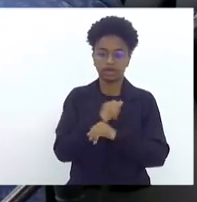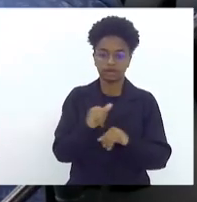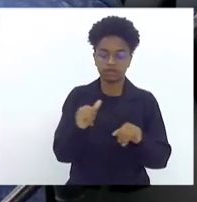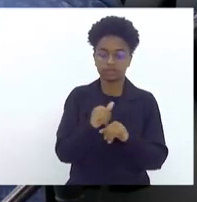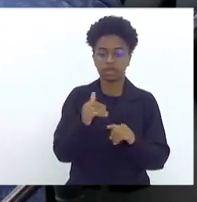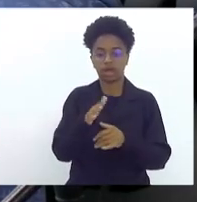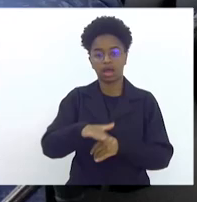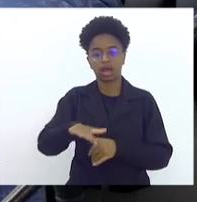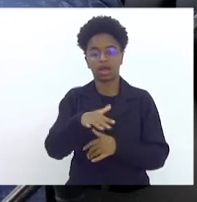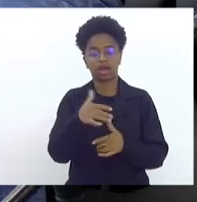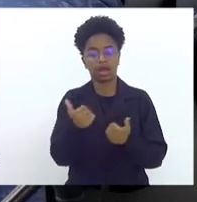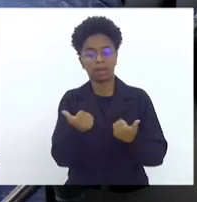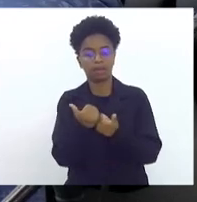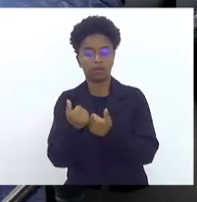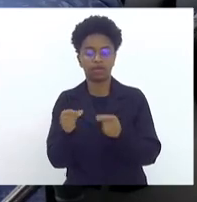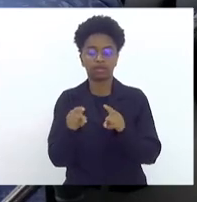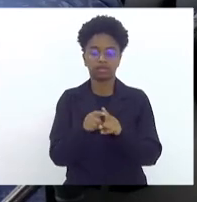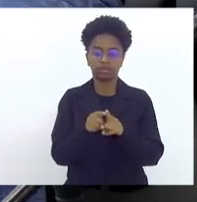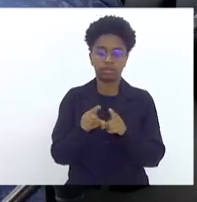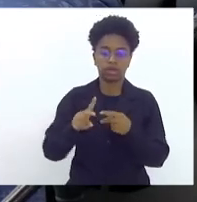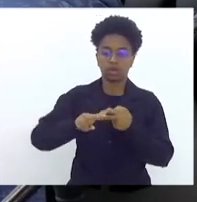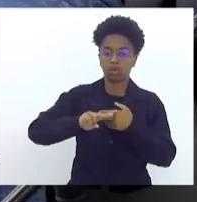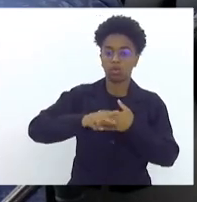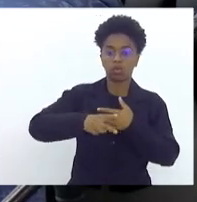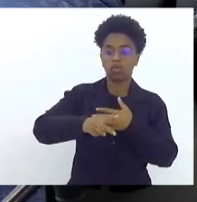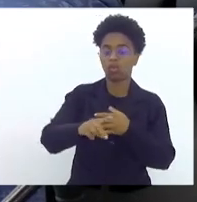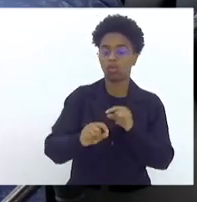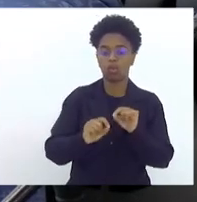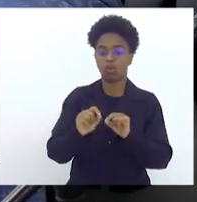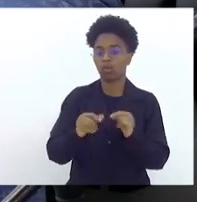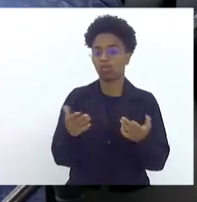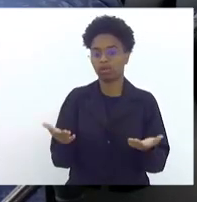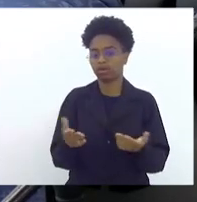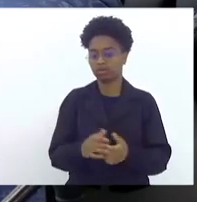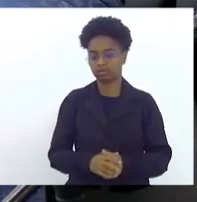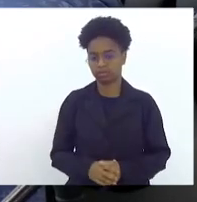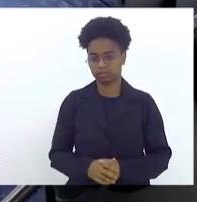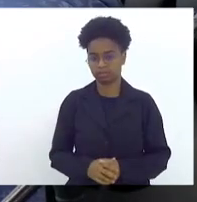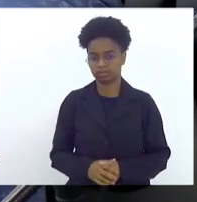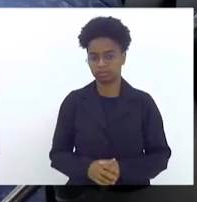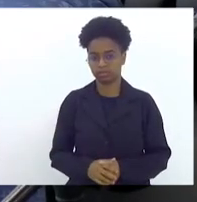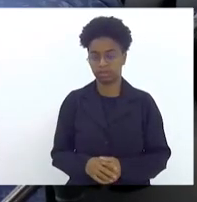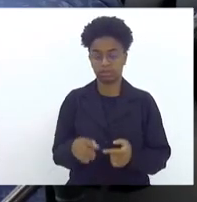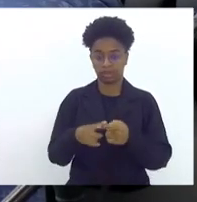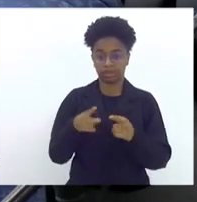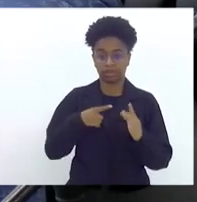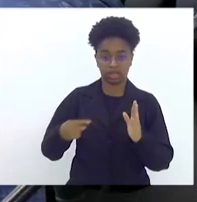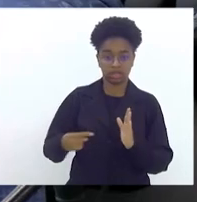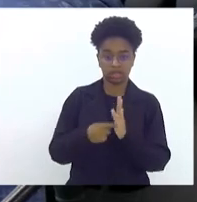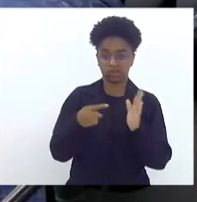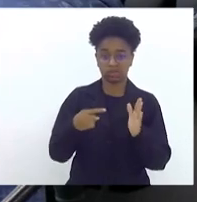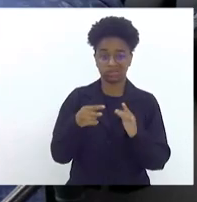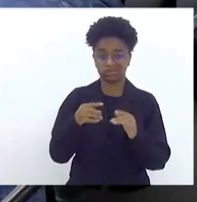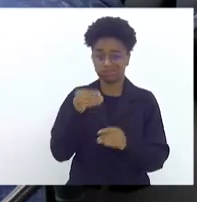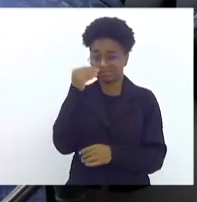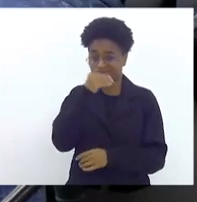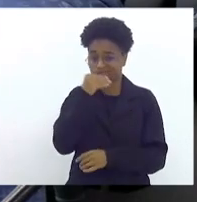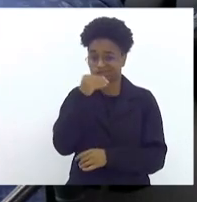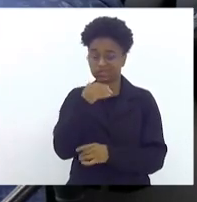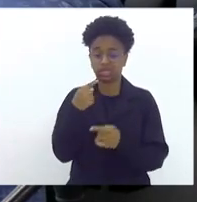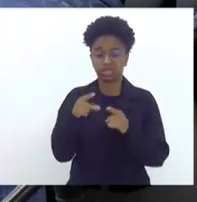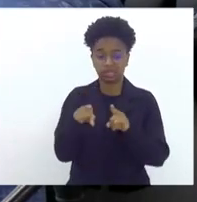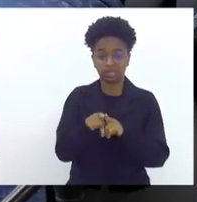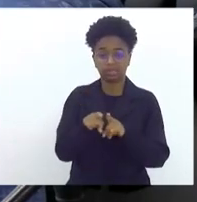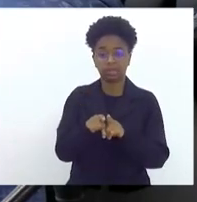apoio e as consequências né de uma denúncia frágil né assim até